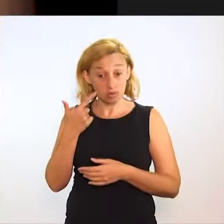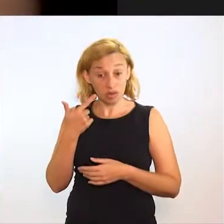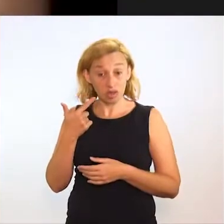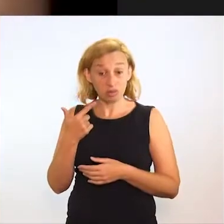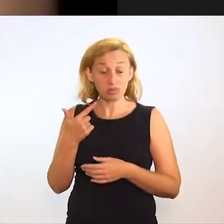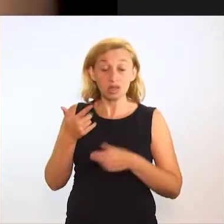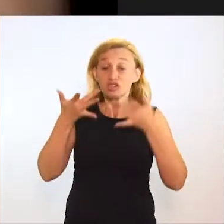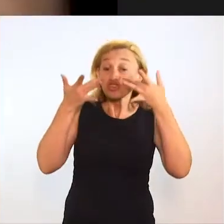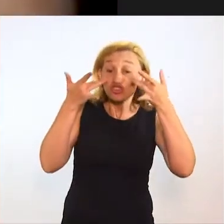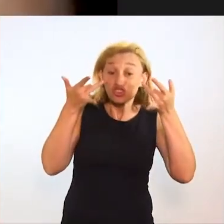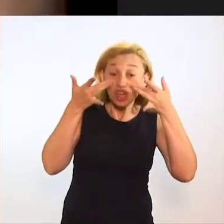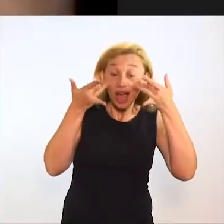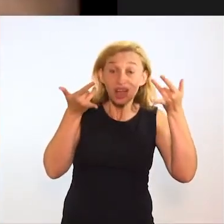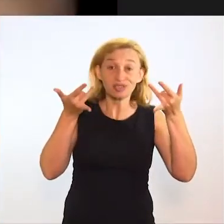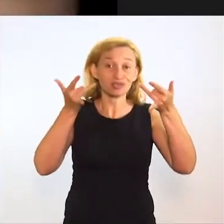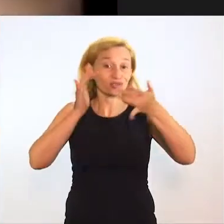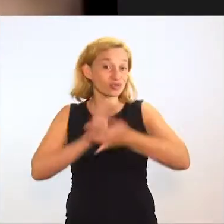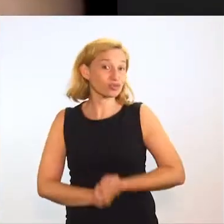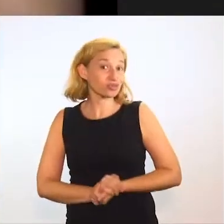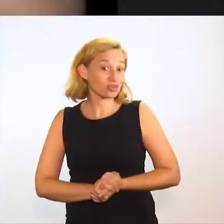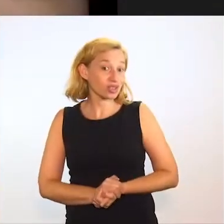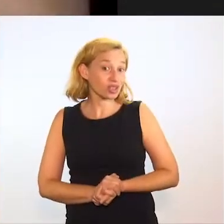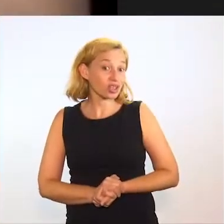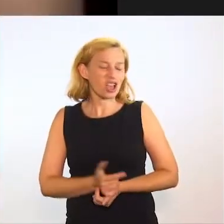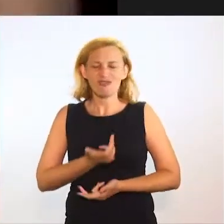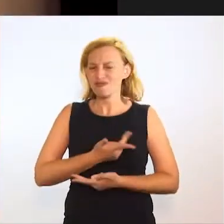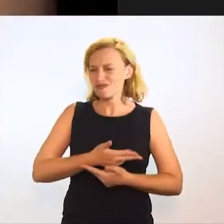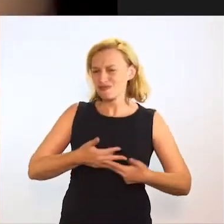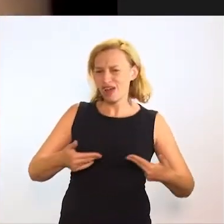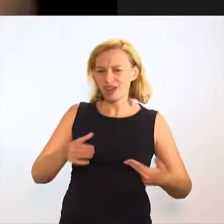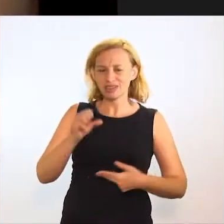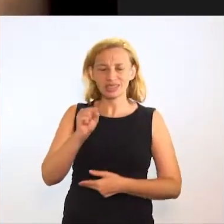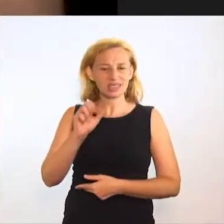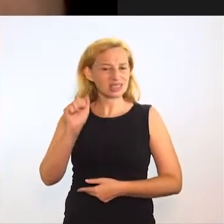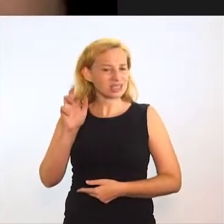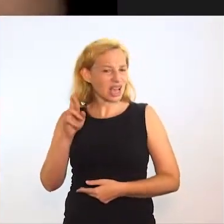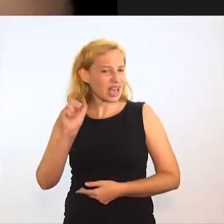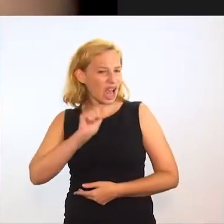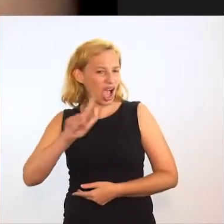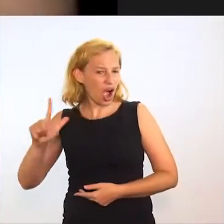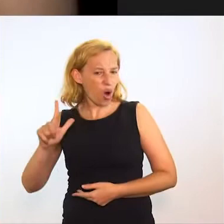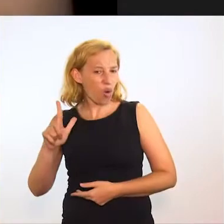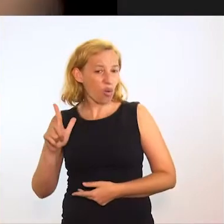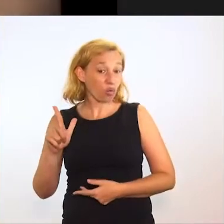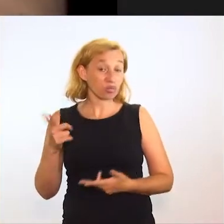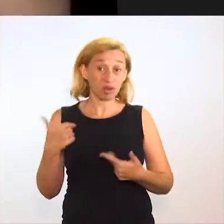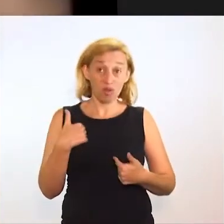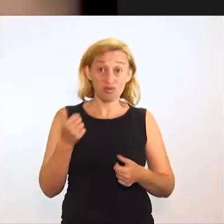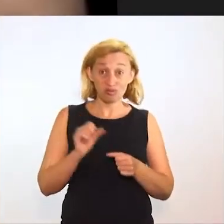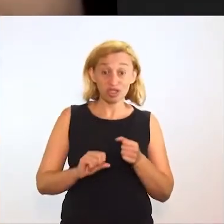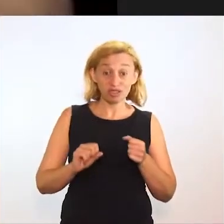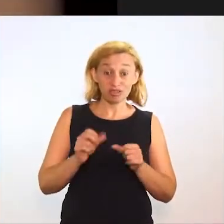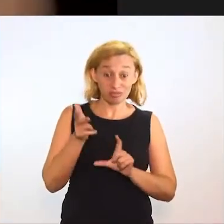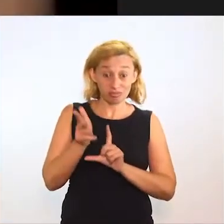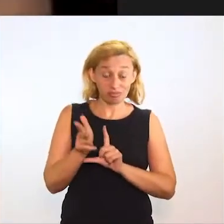a gente assiste peça de teatro, né? Eu fiz vários saraus